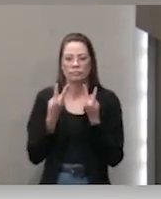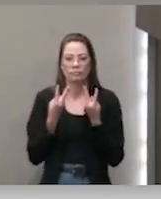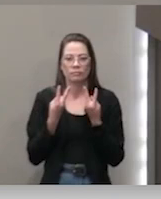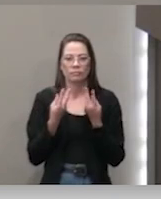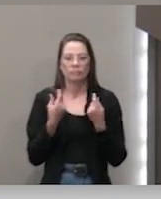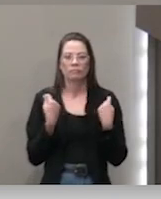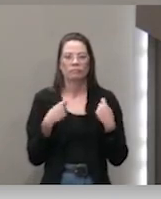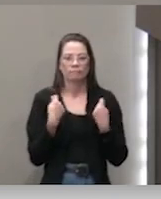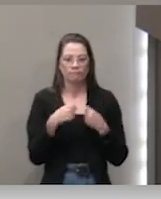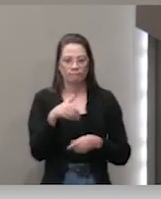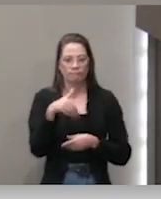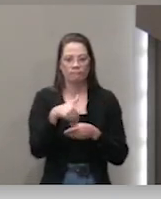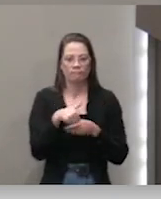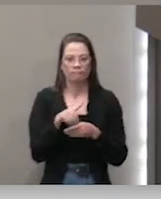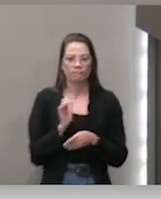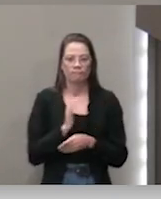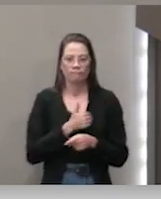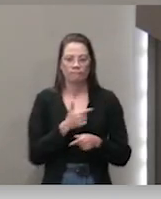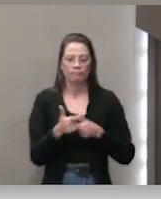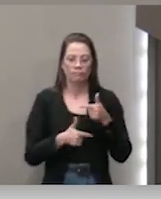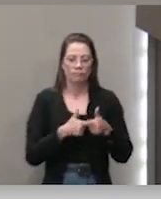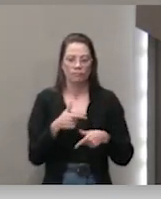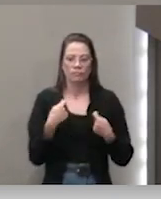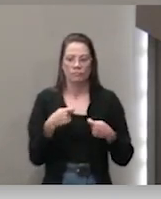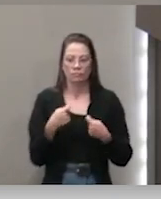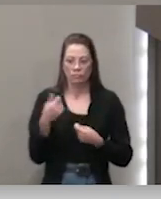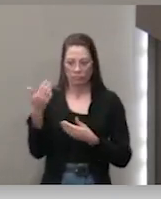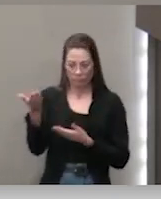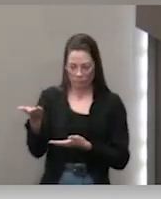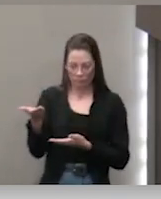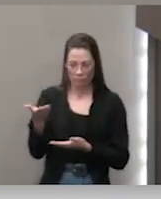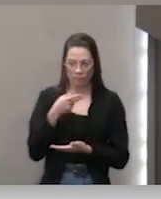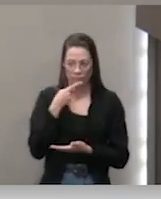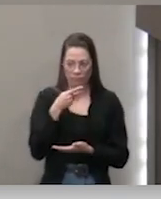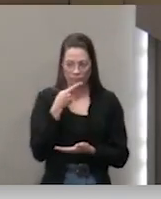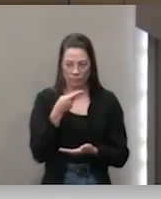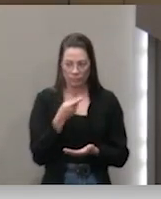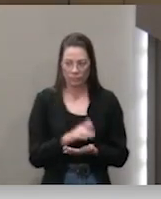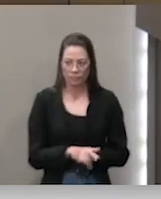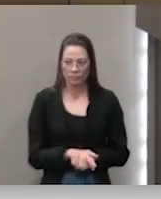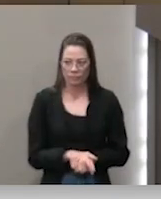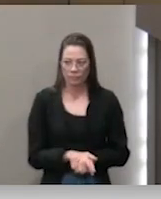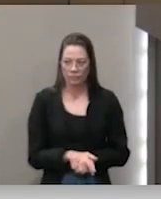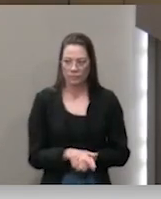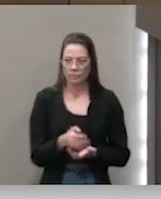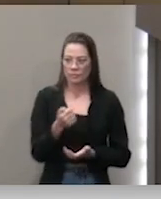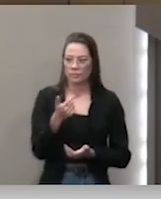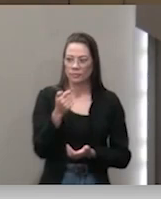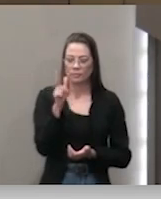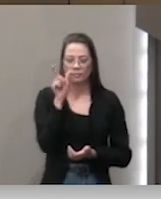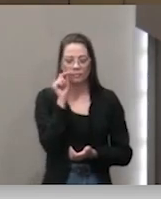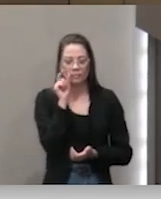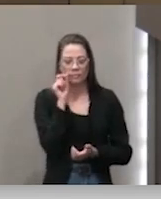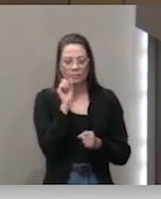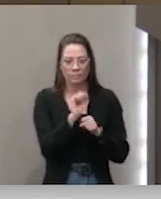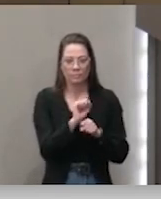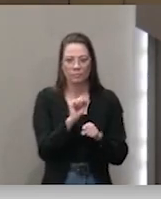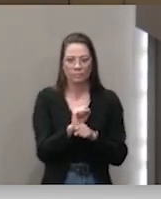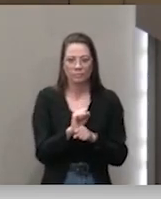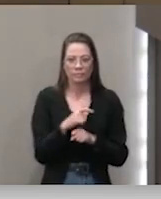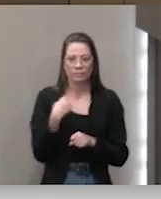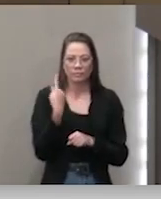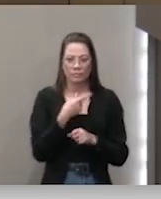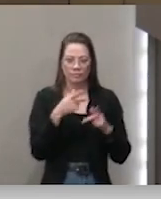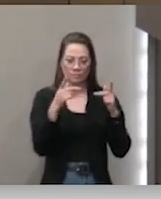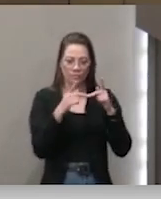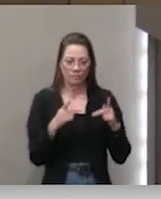reconhecimento dá voto, mostra o trabalho, e é assim que tem que ser. Vereador Renato, lhe cedo a parte. Já estava quase dormindo aqui, esperando. Mas olha que nós vamos fazer paz,